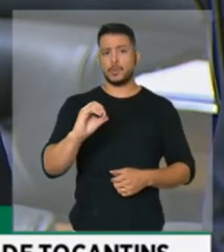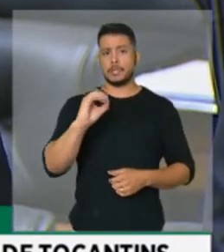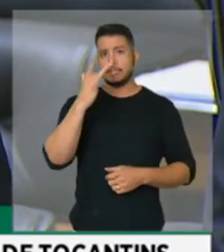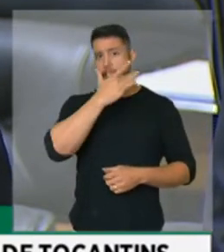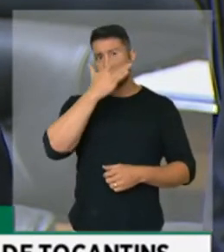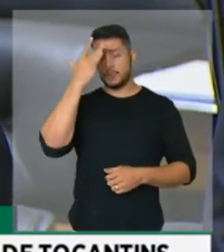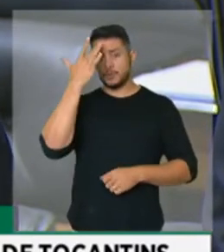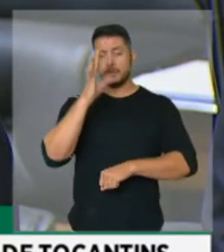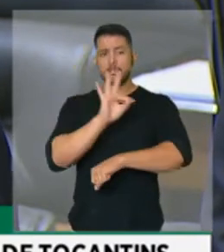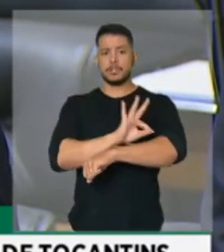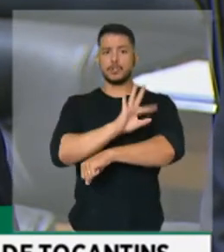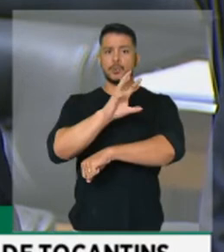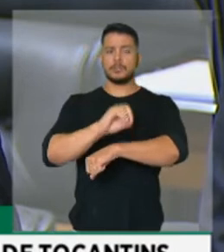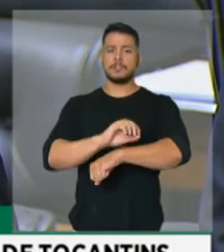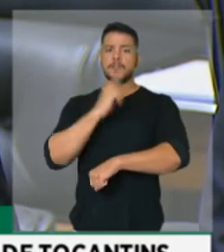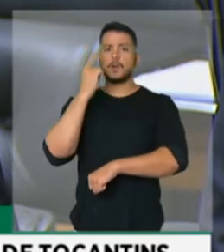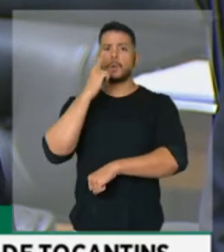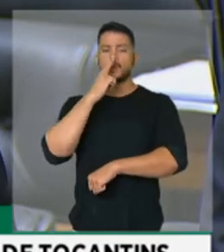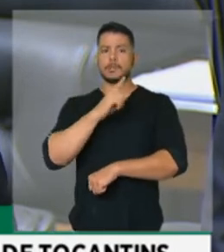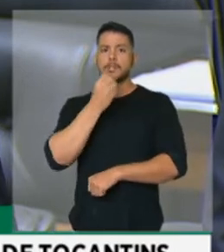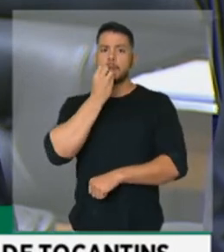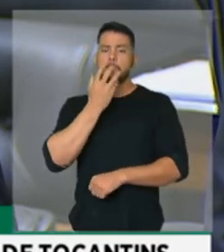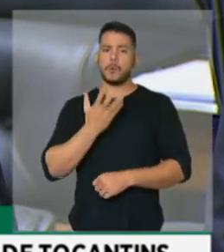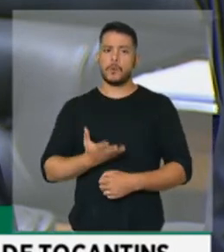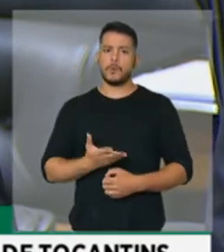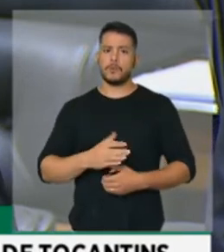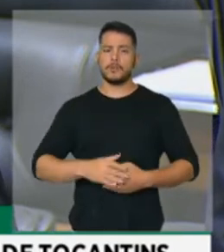através dessa PEC. E aí reafirma,